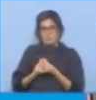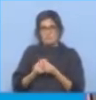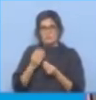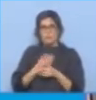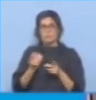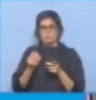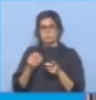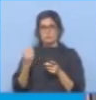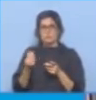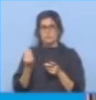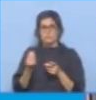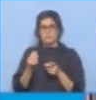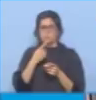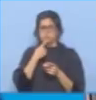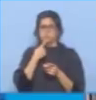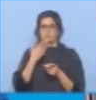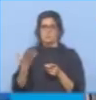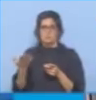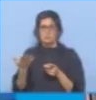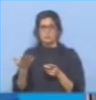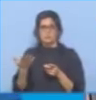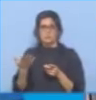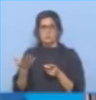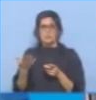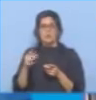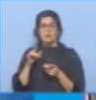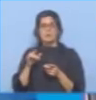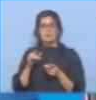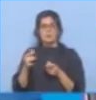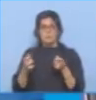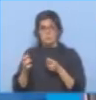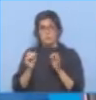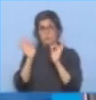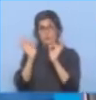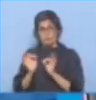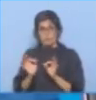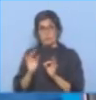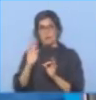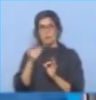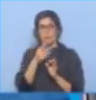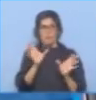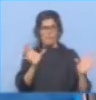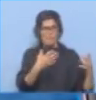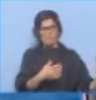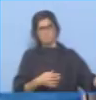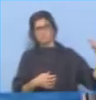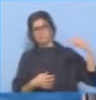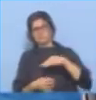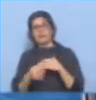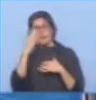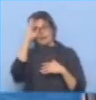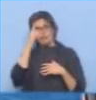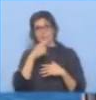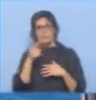gente, e organizámos mesmo a preparação para estar feita dessa forma, e quando regressaram, houve ainda vigararias que nós sabemos de grupos de jovens